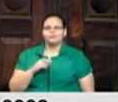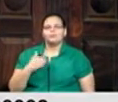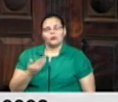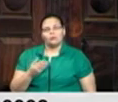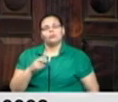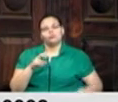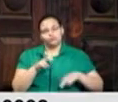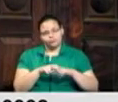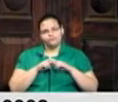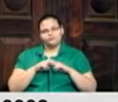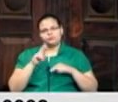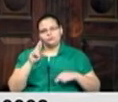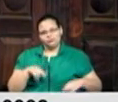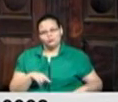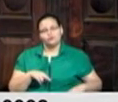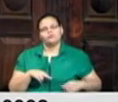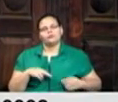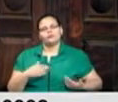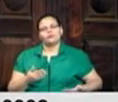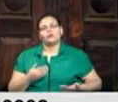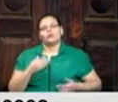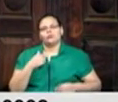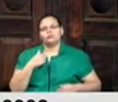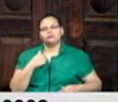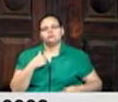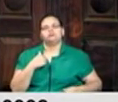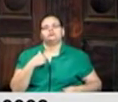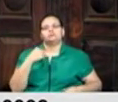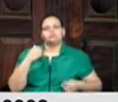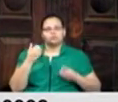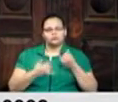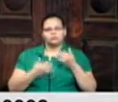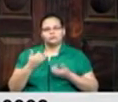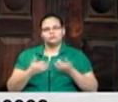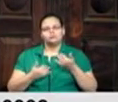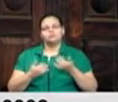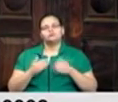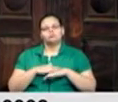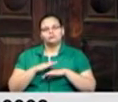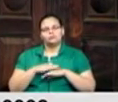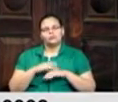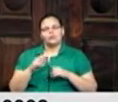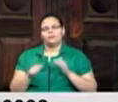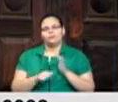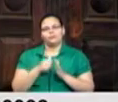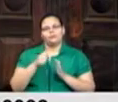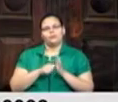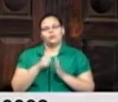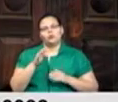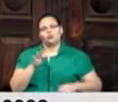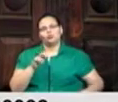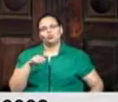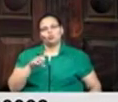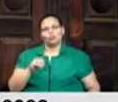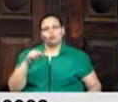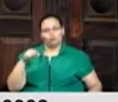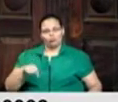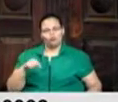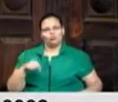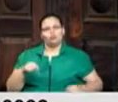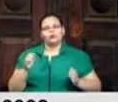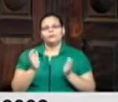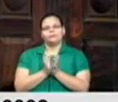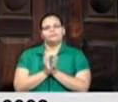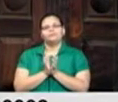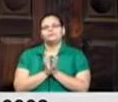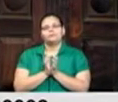agora tecer os meus comentários, visto que ao longo do primeiro turno, neste parlamento,